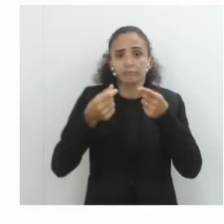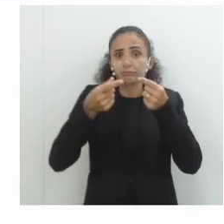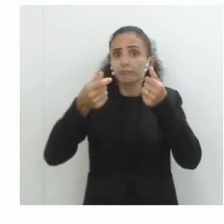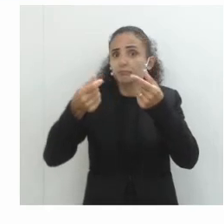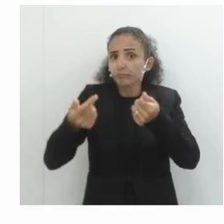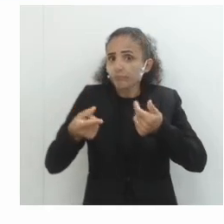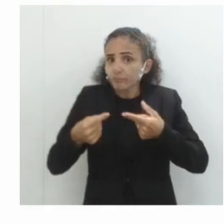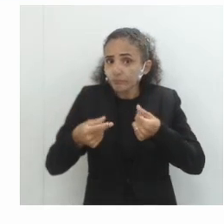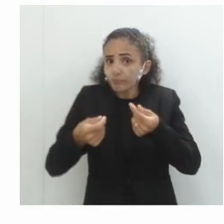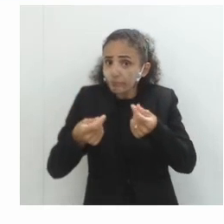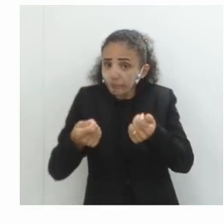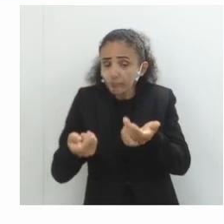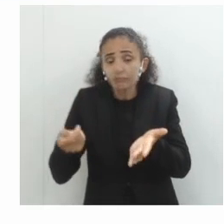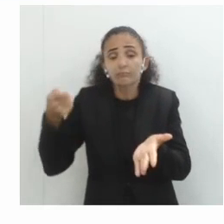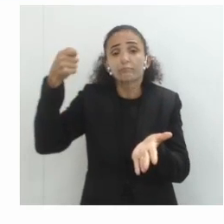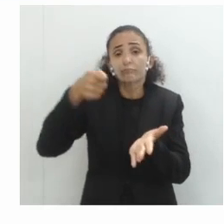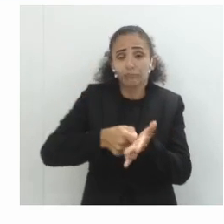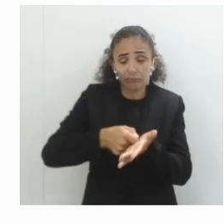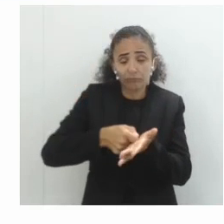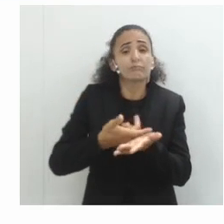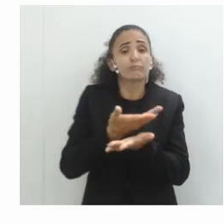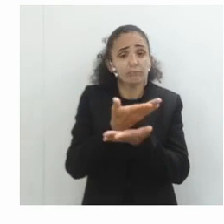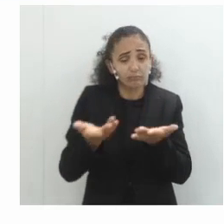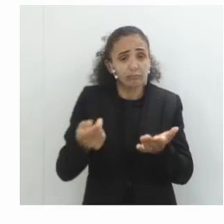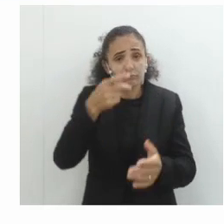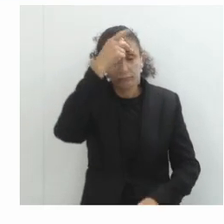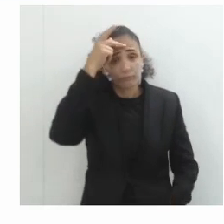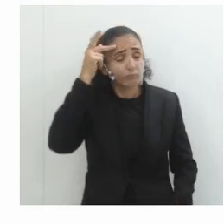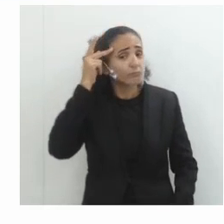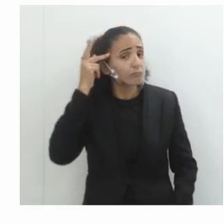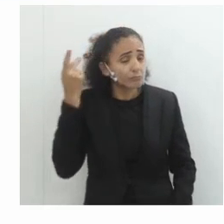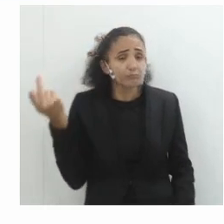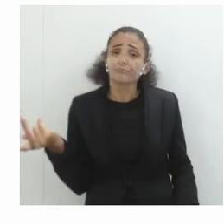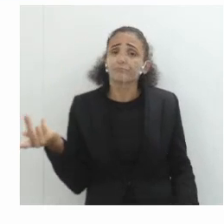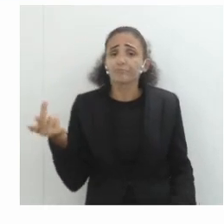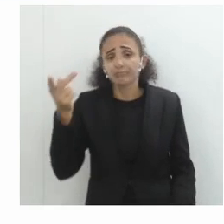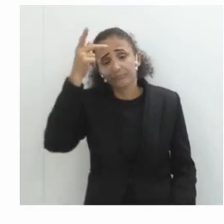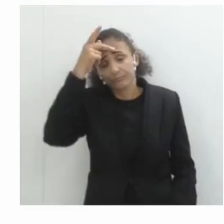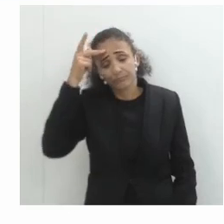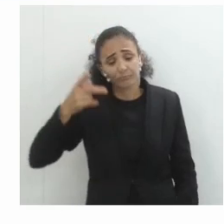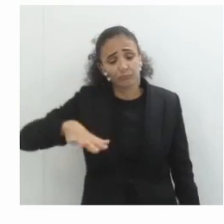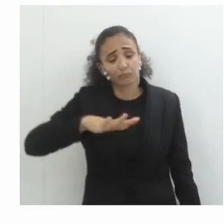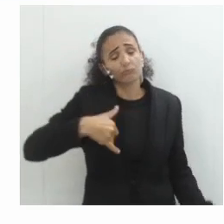financiam esses conflitos, onde a população, de certa forma, é que sofre